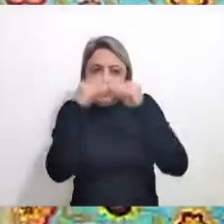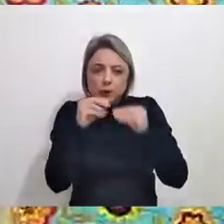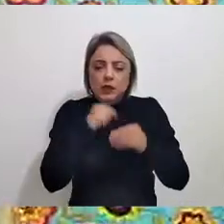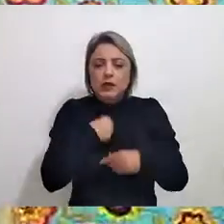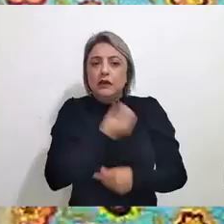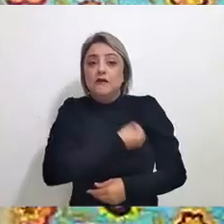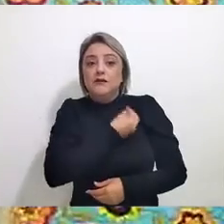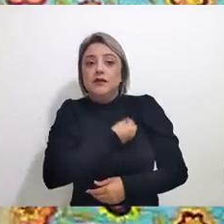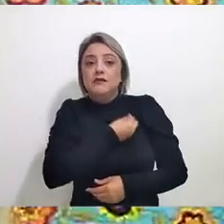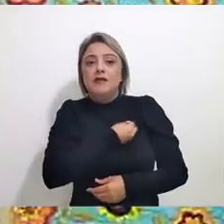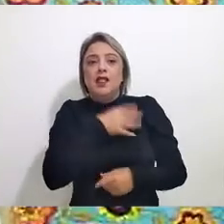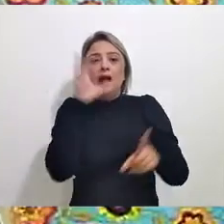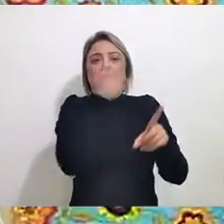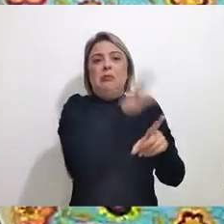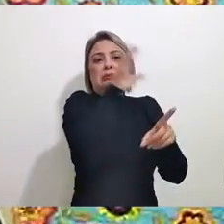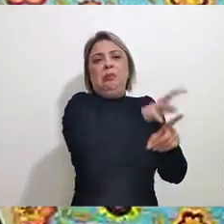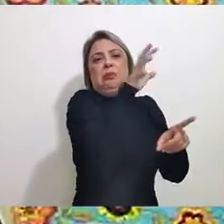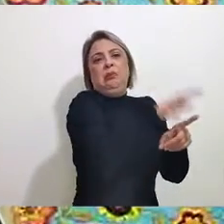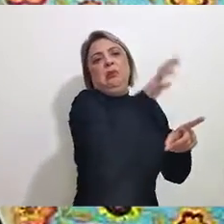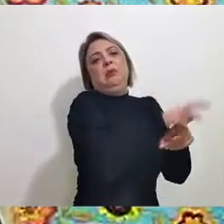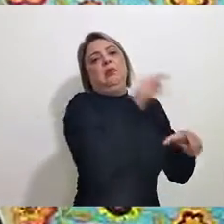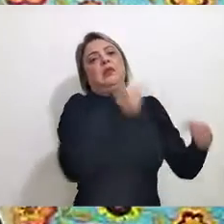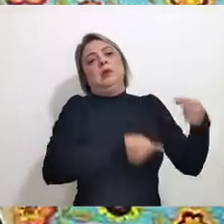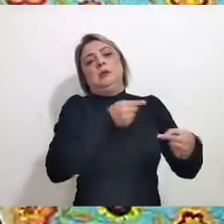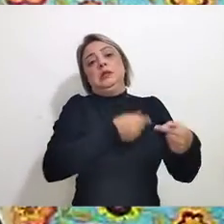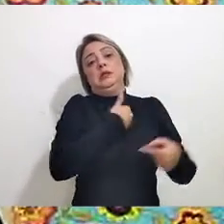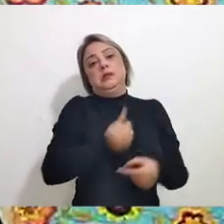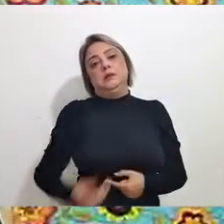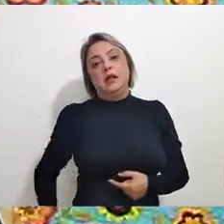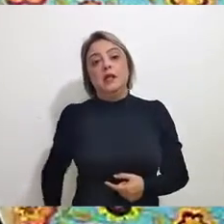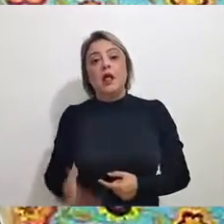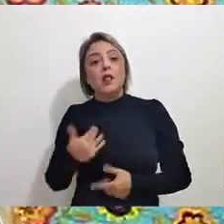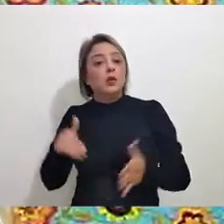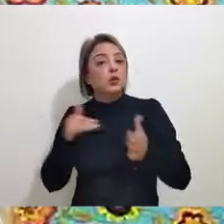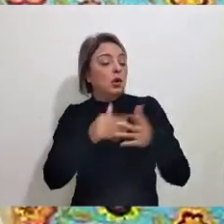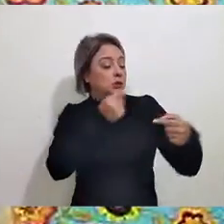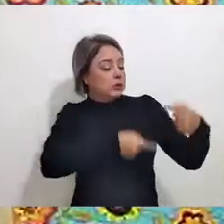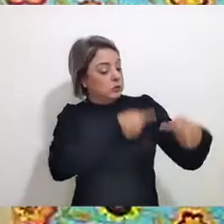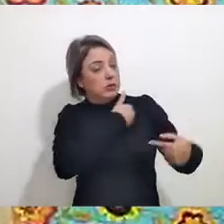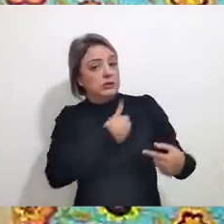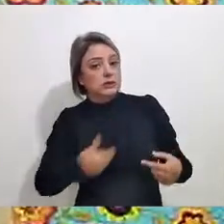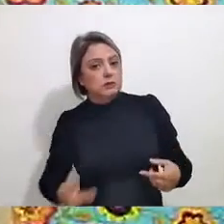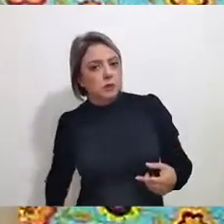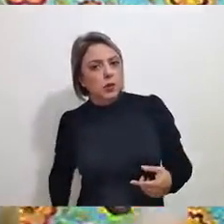das políticas públicas, né? Então, as políticas públicas, né, que foram